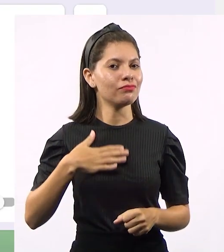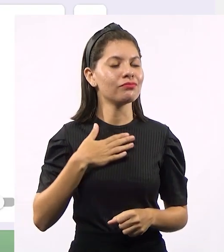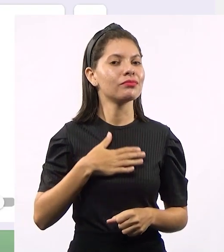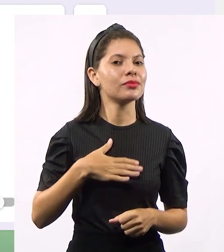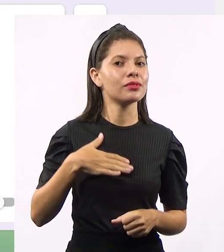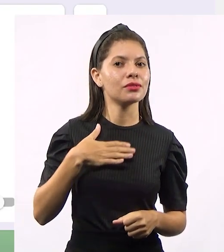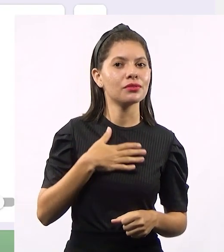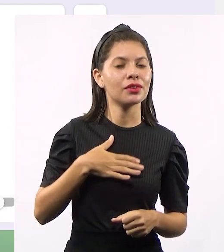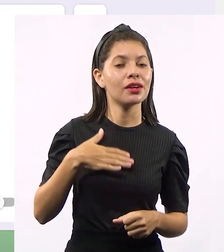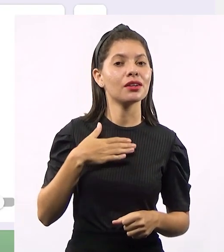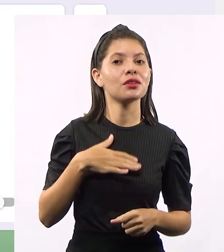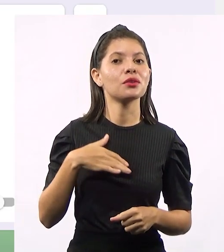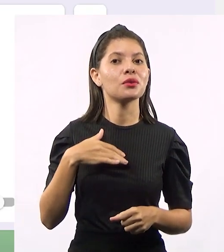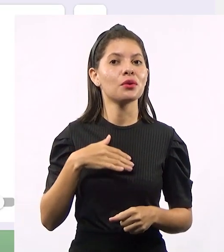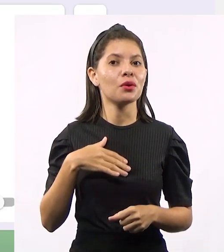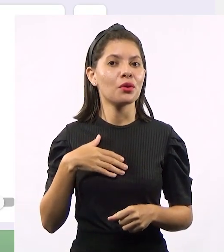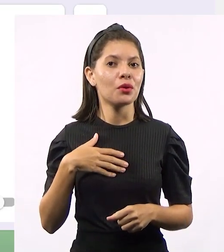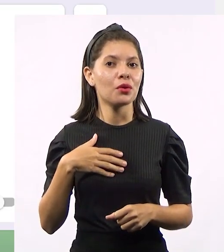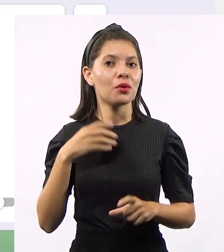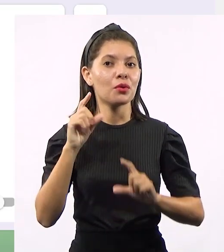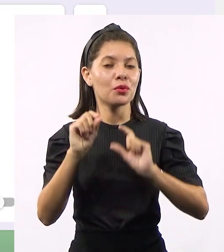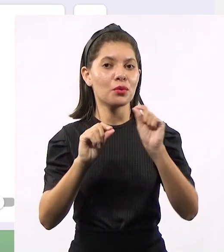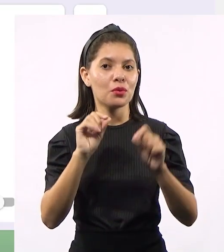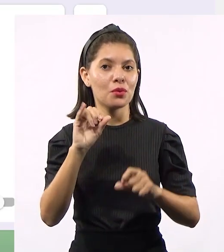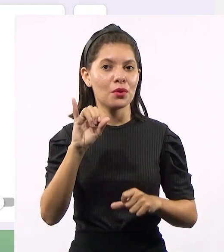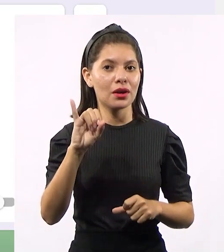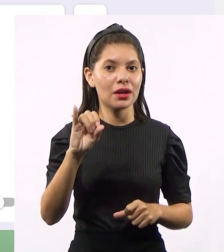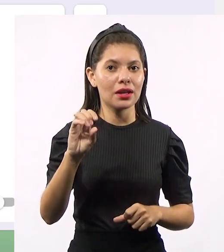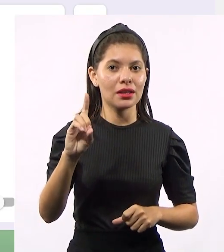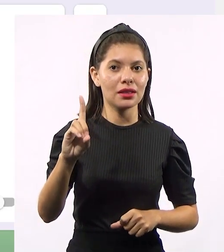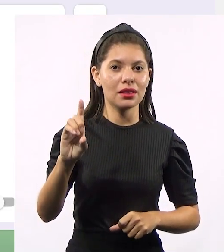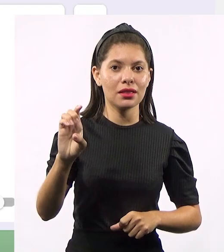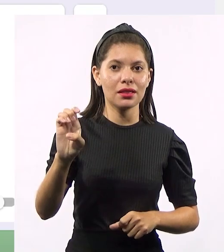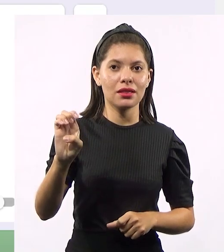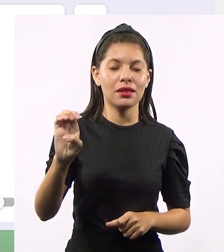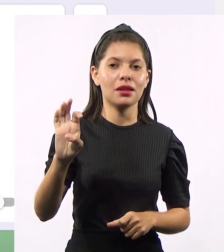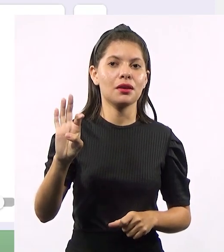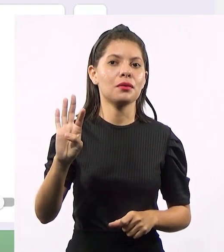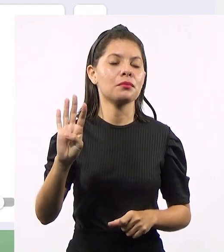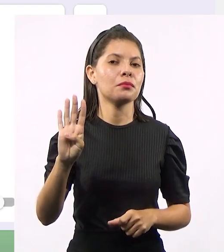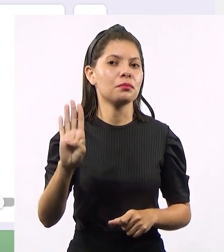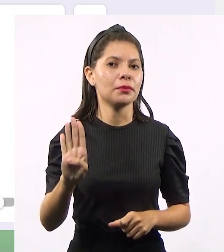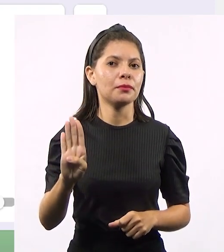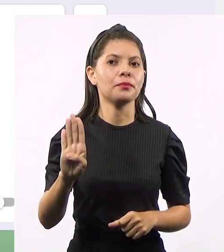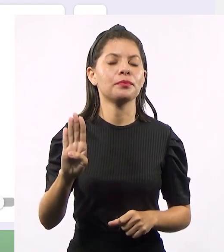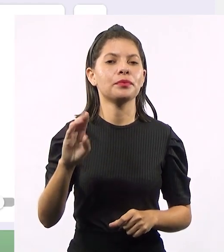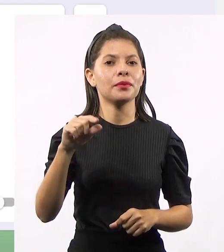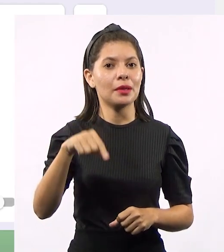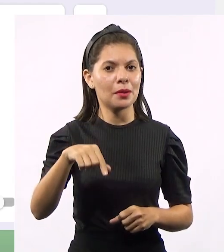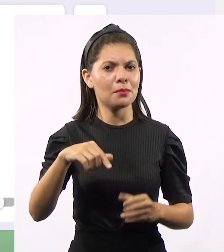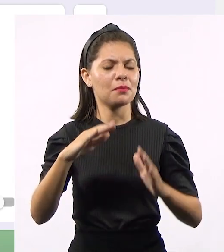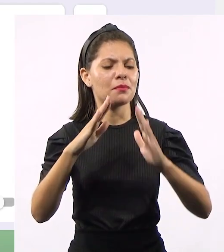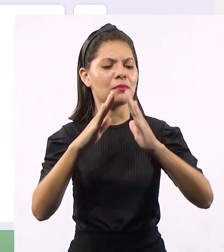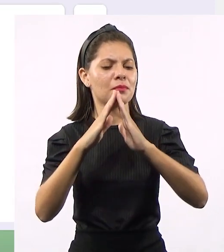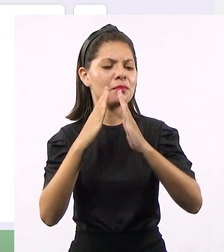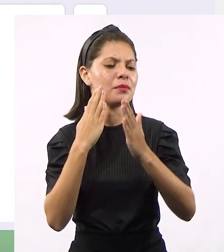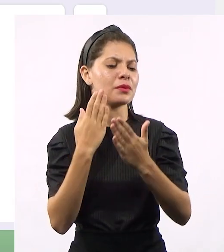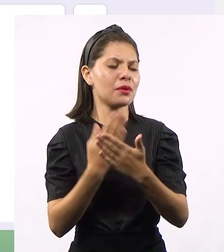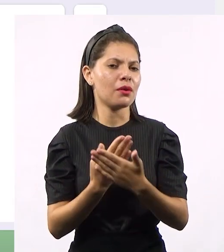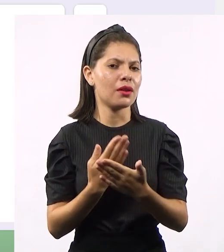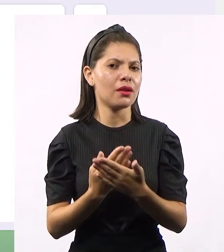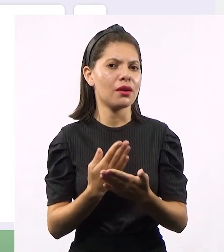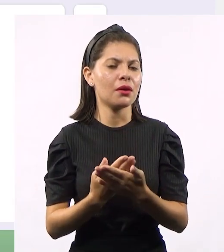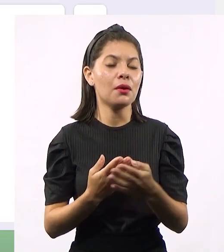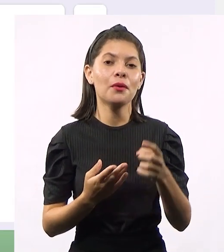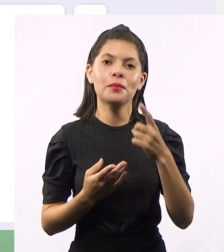satisfeito com o IDEB da minha escola. E aí observe que eu não